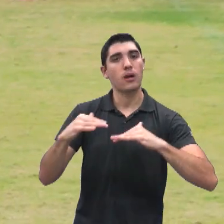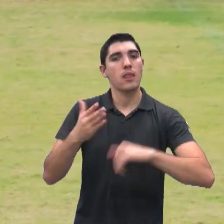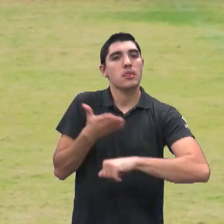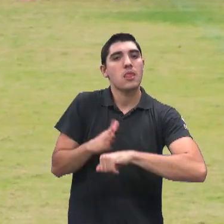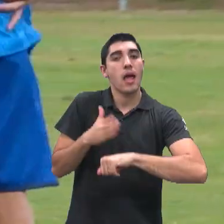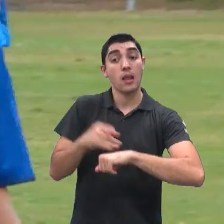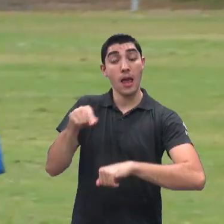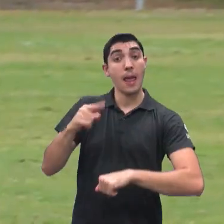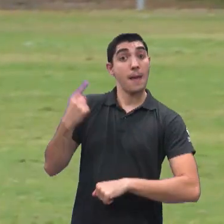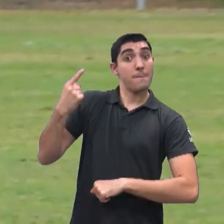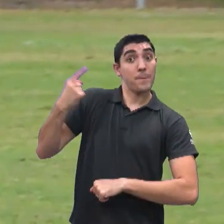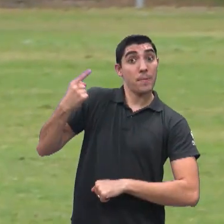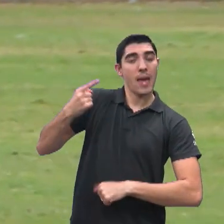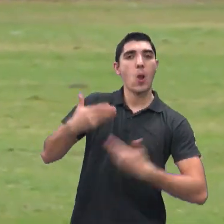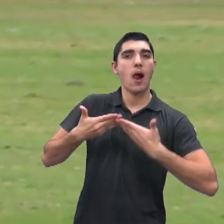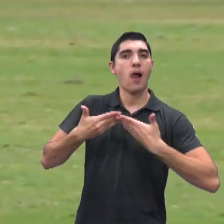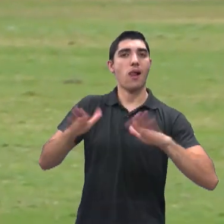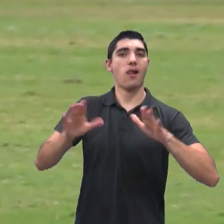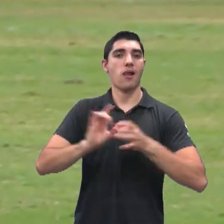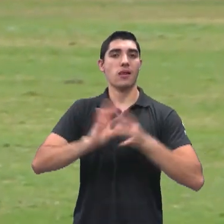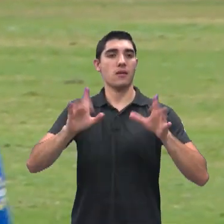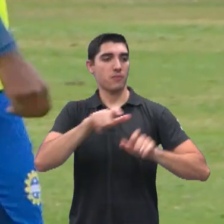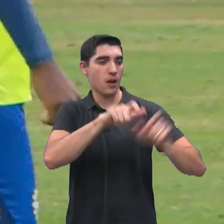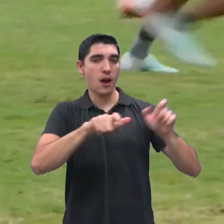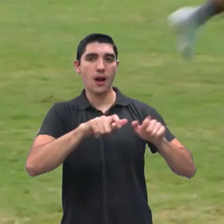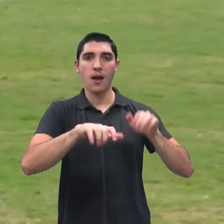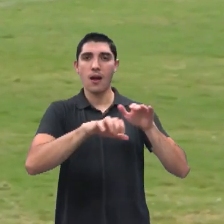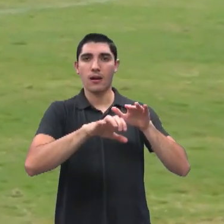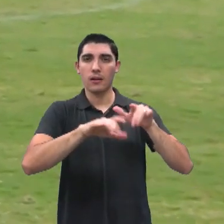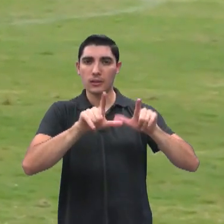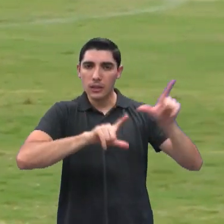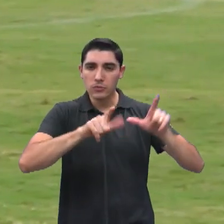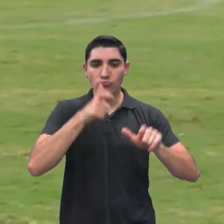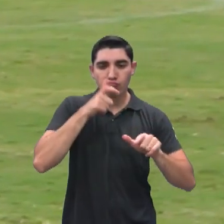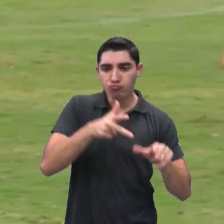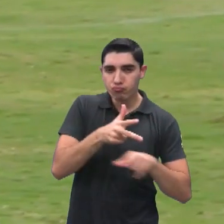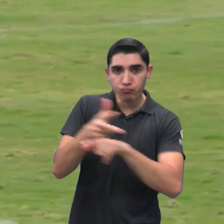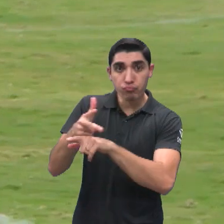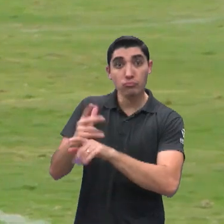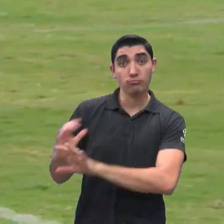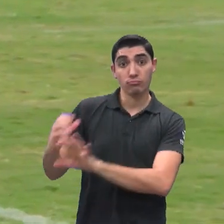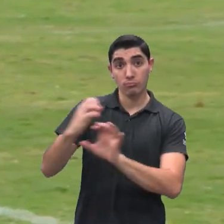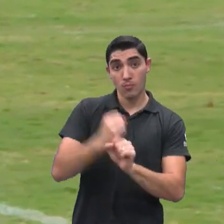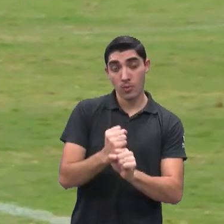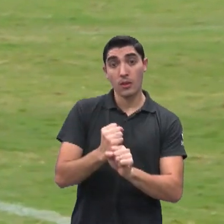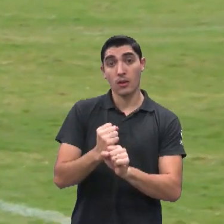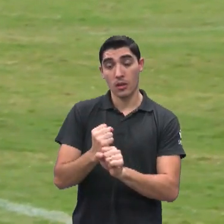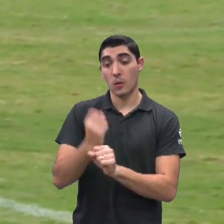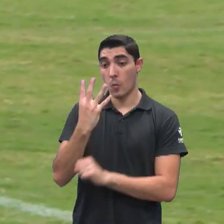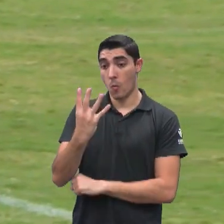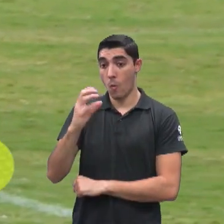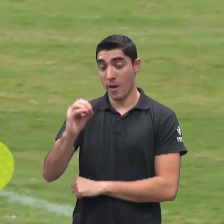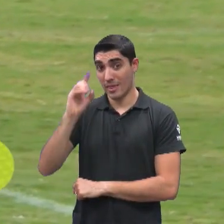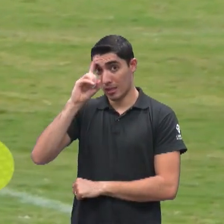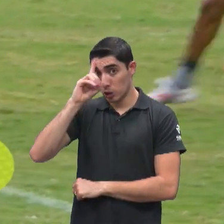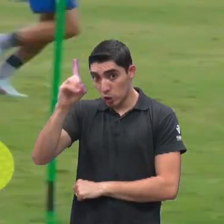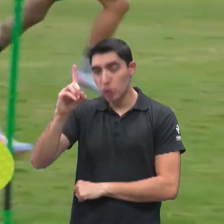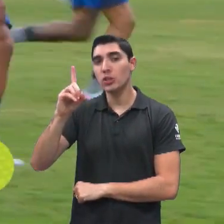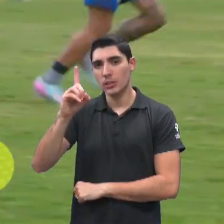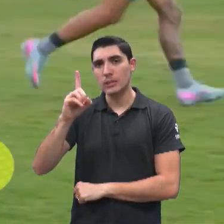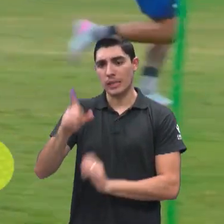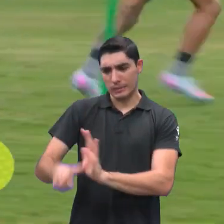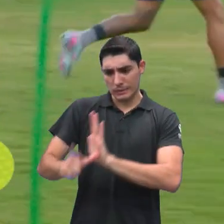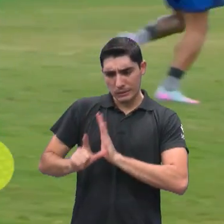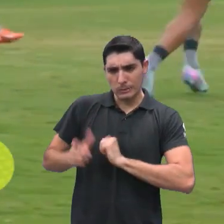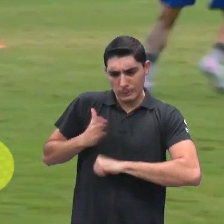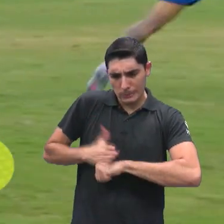que o técnico Marcelo Marelli assumiu. Foram mais de 40 dias de preparação com 3 jogos treinos realizados.